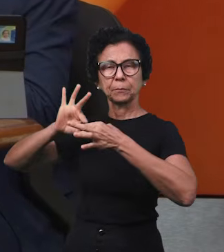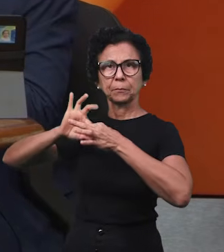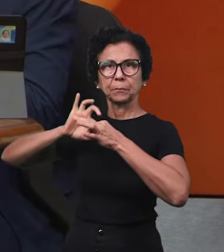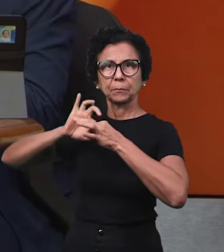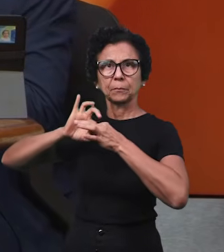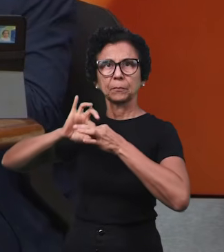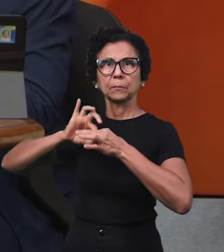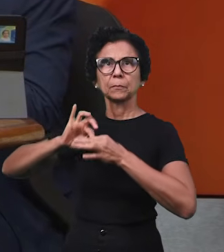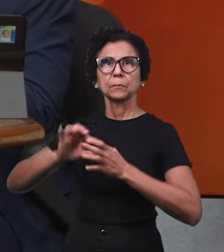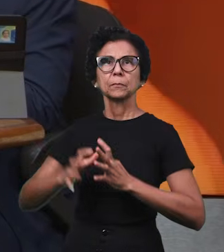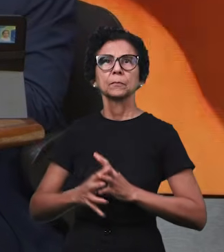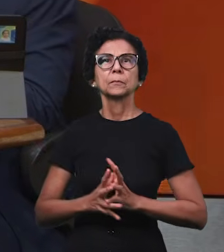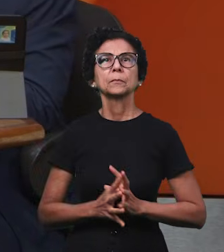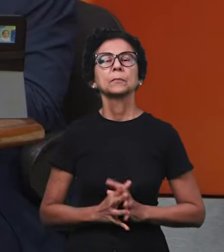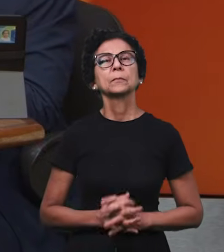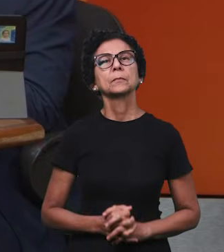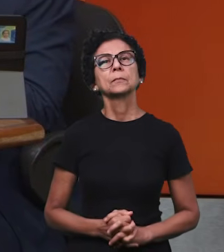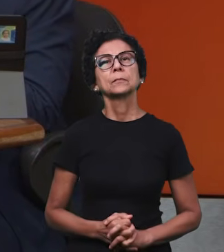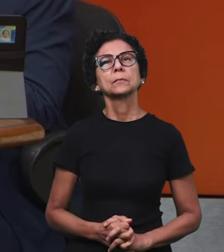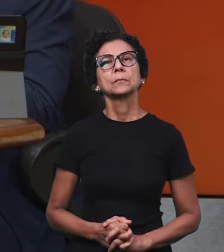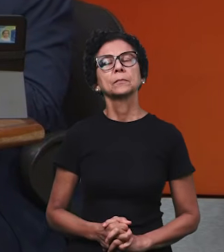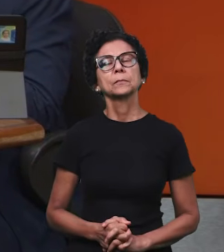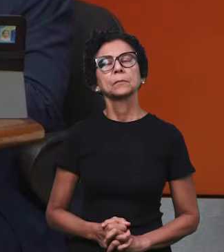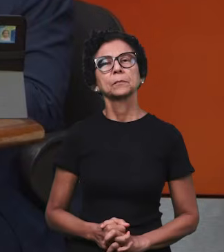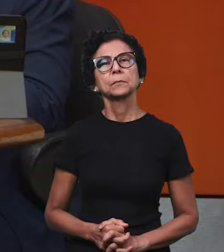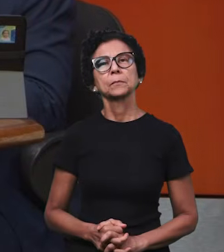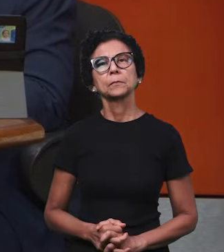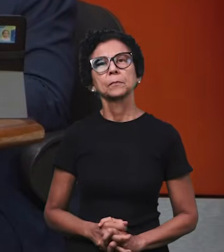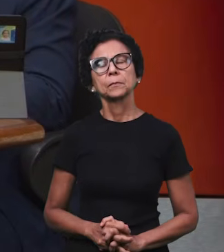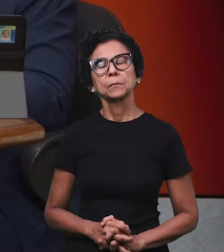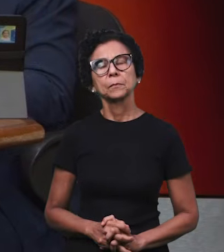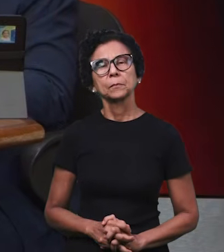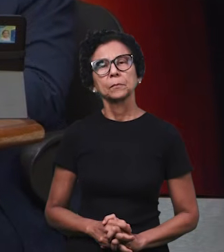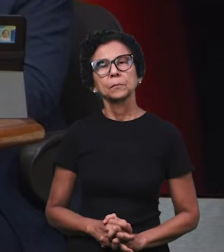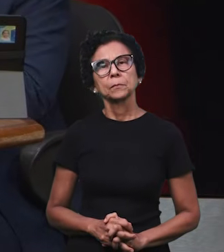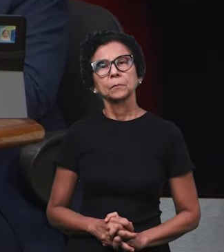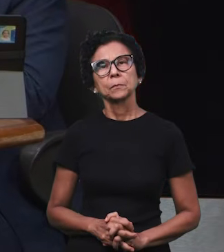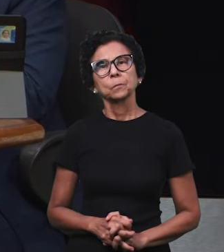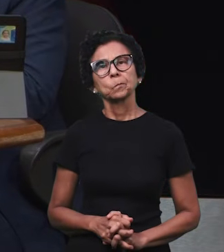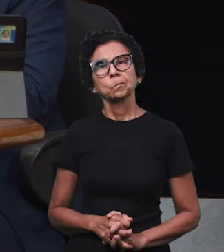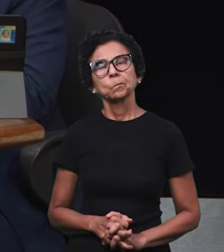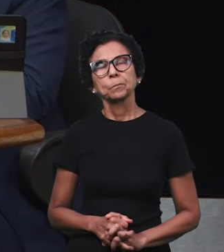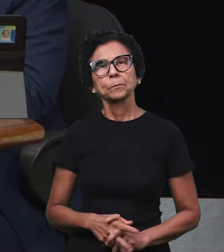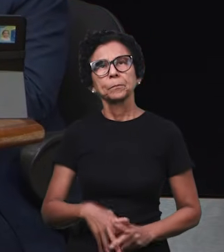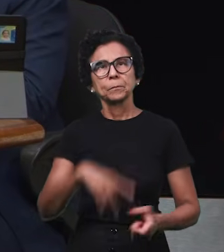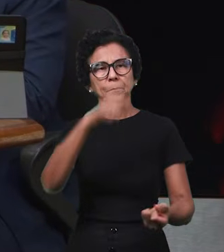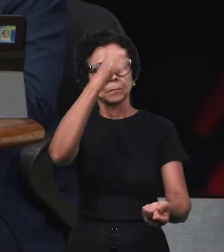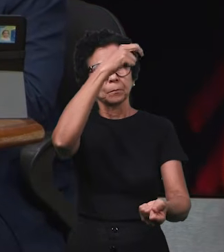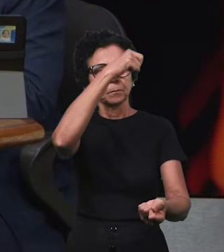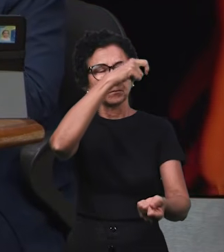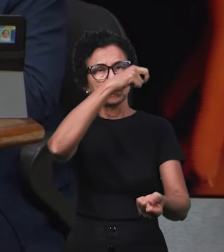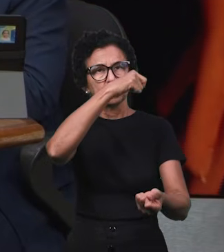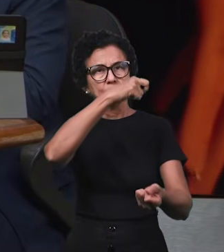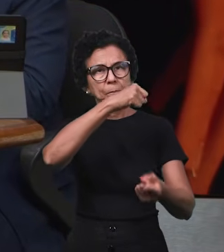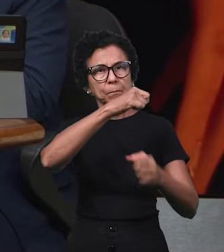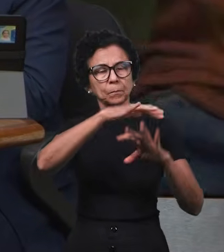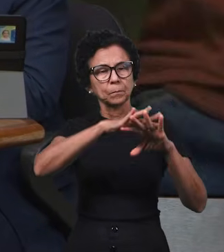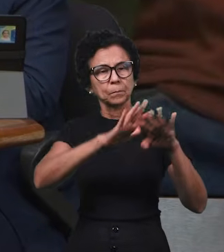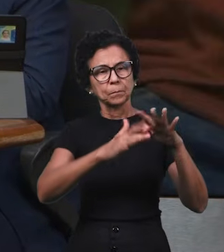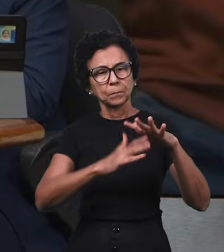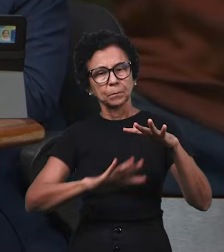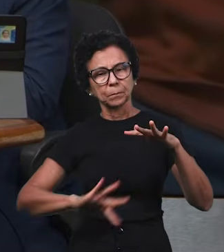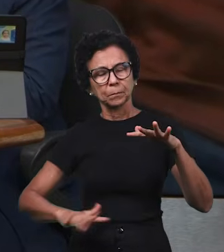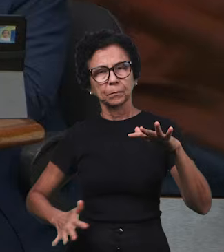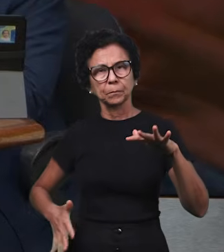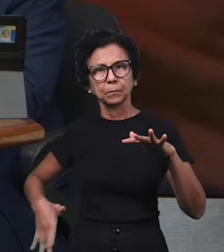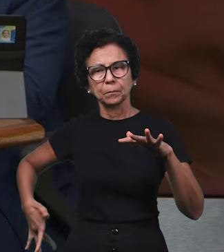temos uma outra imagem que é a hemodiálise e depois, em último caso, temos o transplante, né? Como